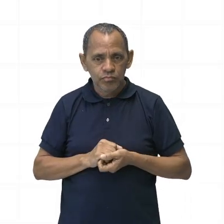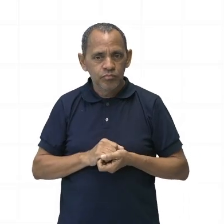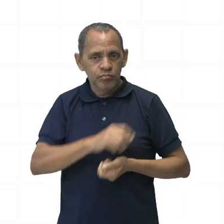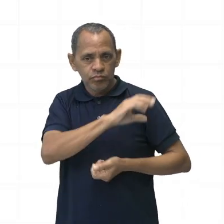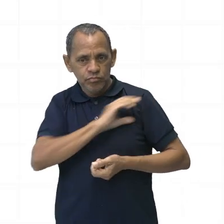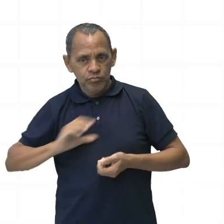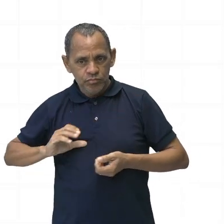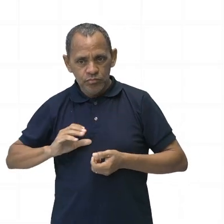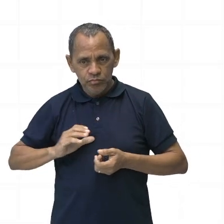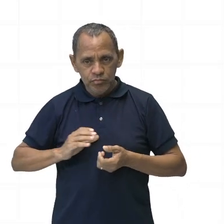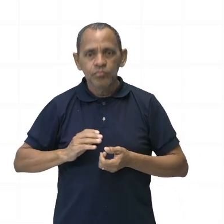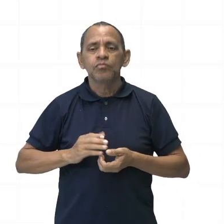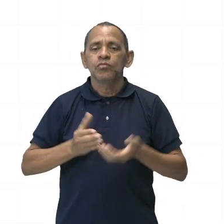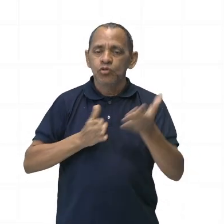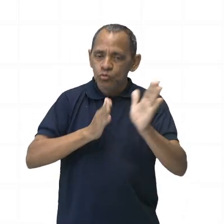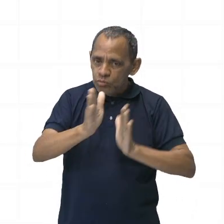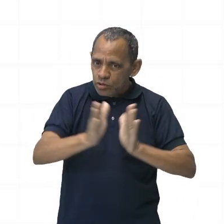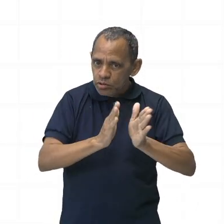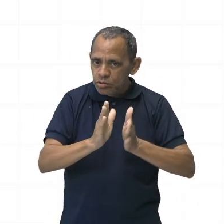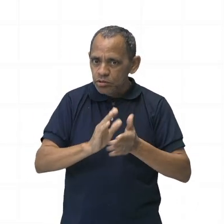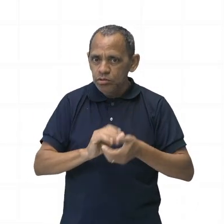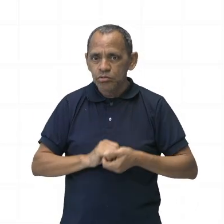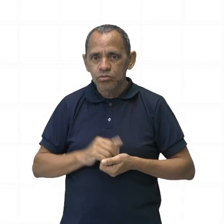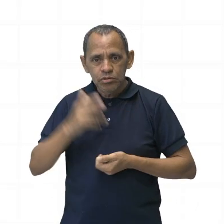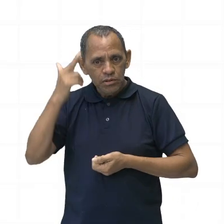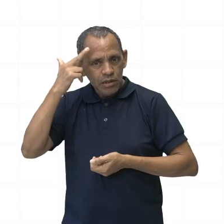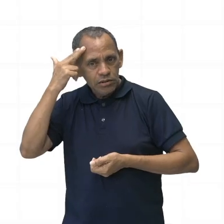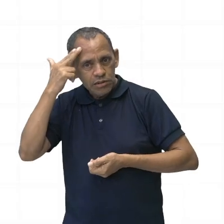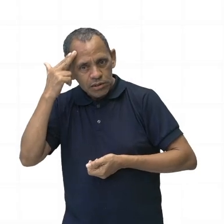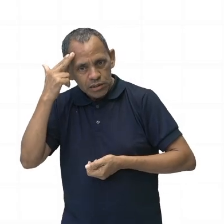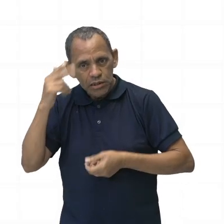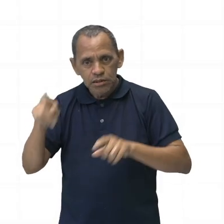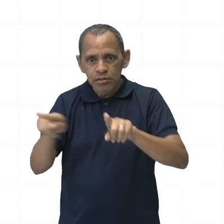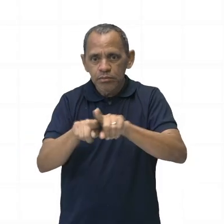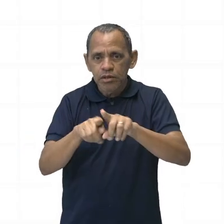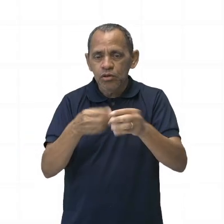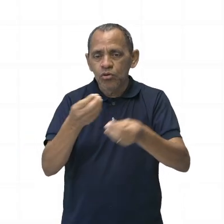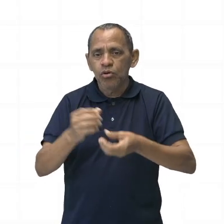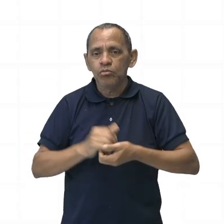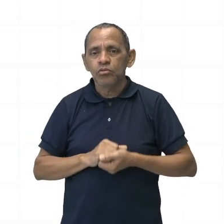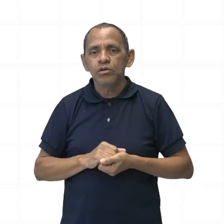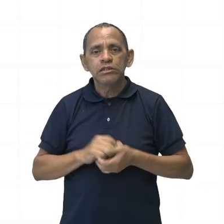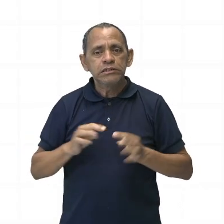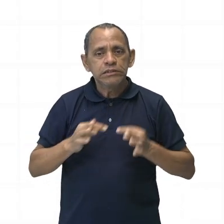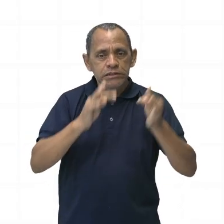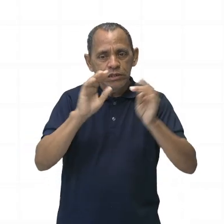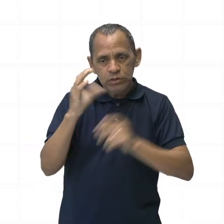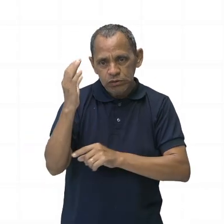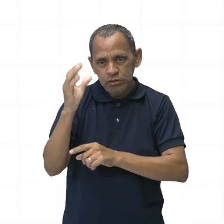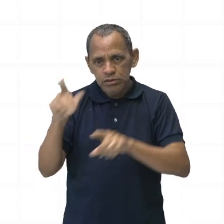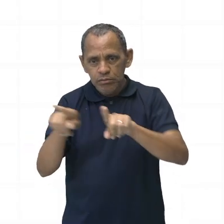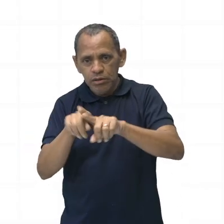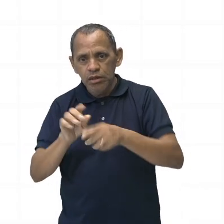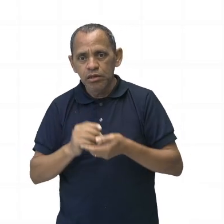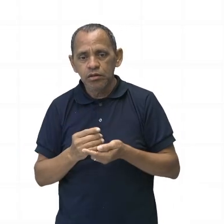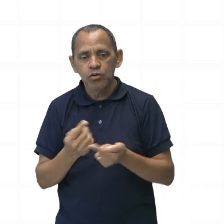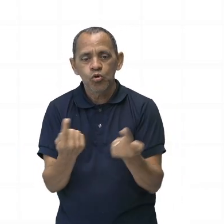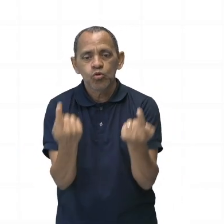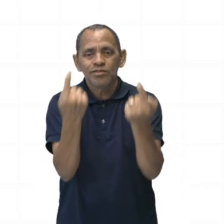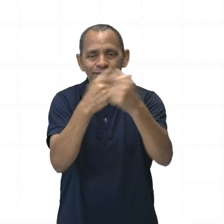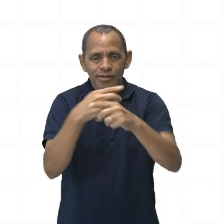que contradiz o respeito e a responsabilidade, o amor ao próximo em sua alteridade. E aqui a gente tem que